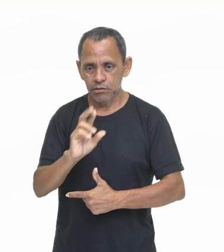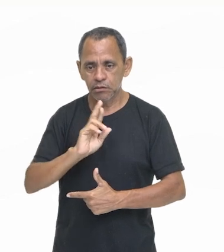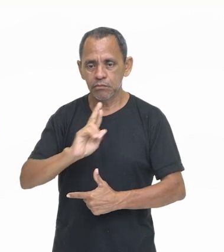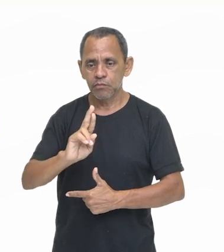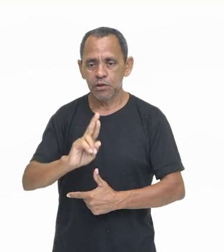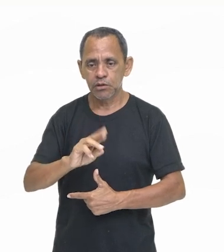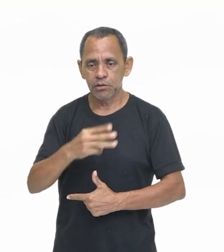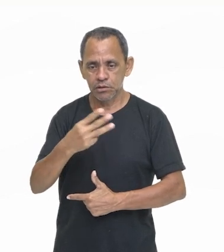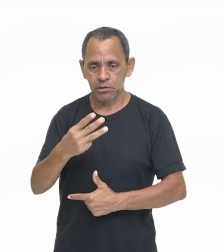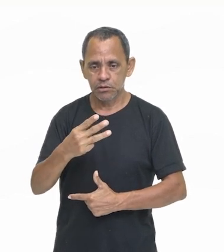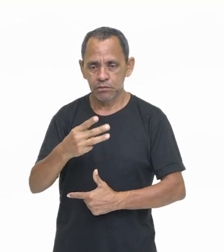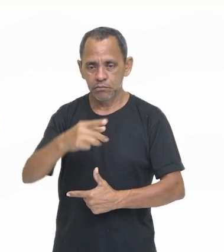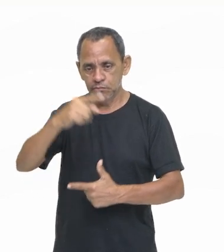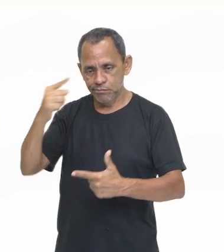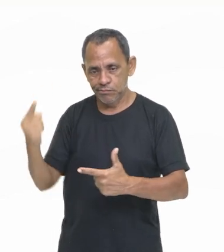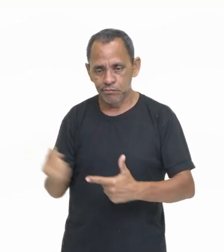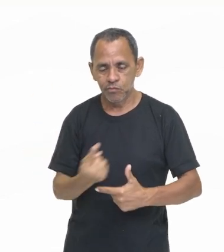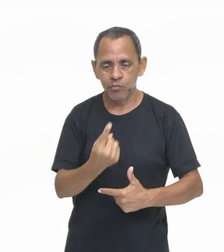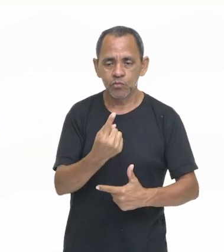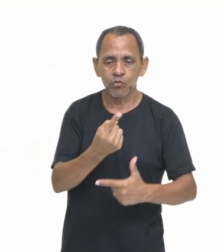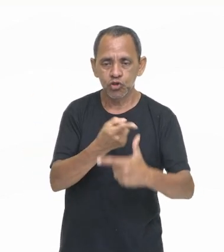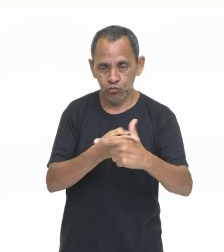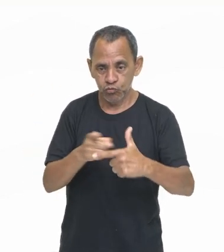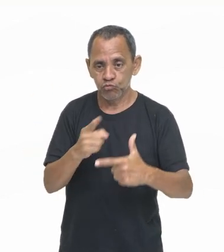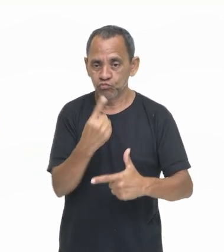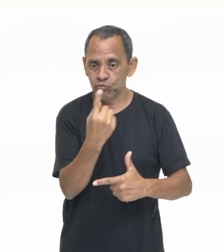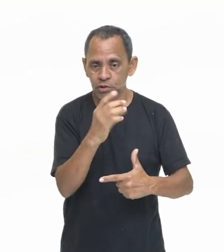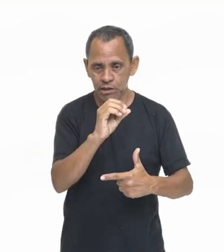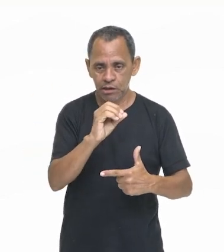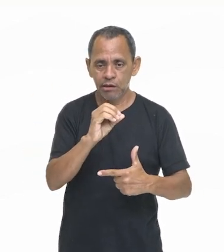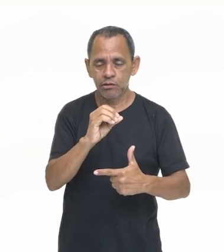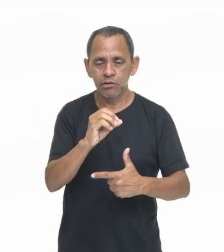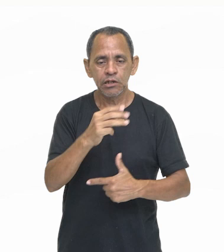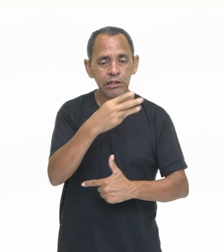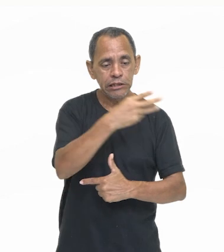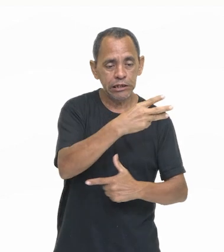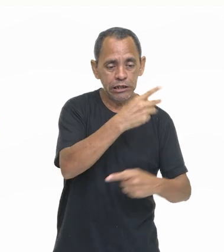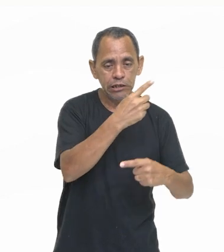em decilitro, vamos dividir por 10 novamente. 3 dividido por 10,